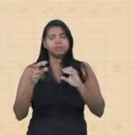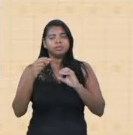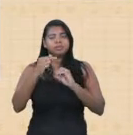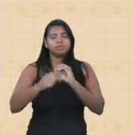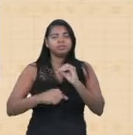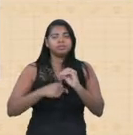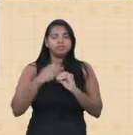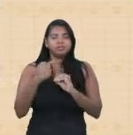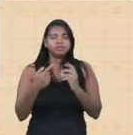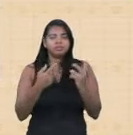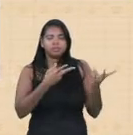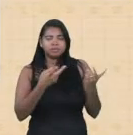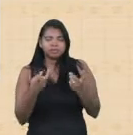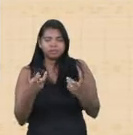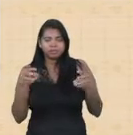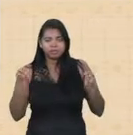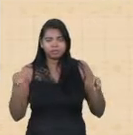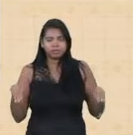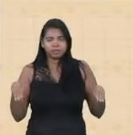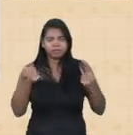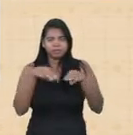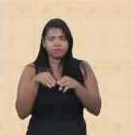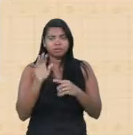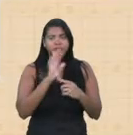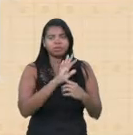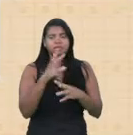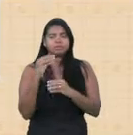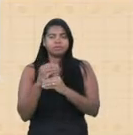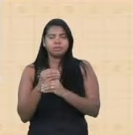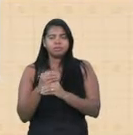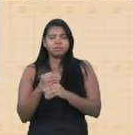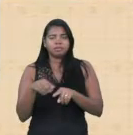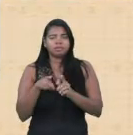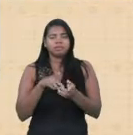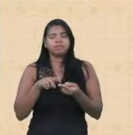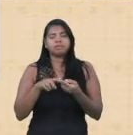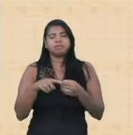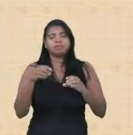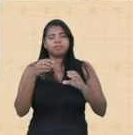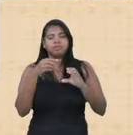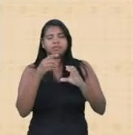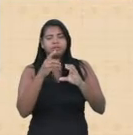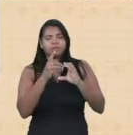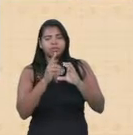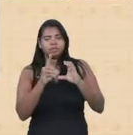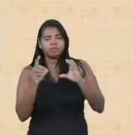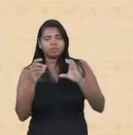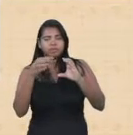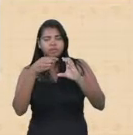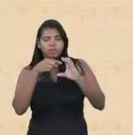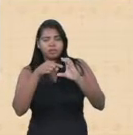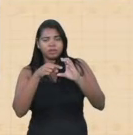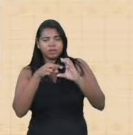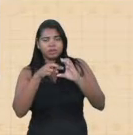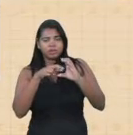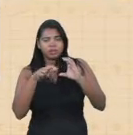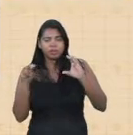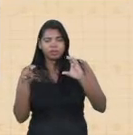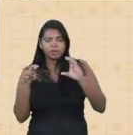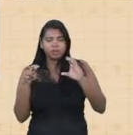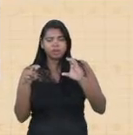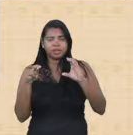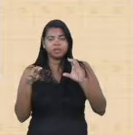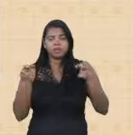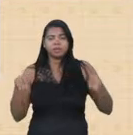perceber que o campo magnético ele vai aparecer no denominador do raio. Isso faz com que, se você aumentar o campo magnético, você